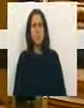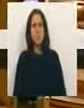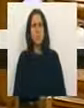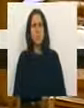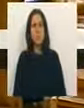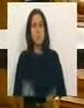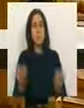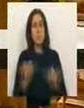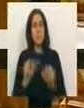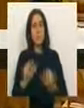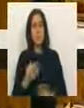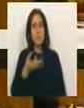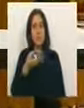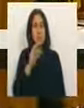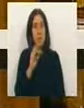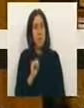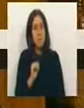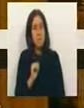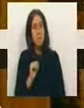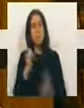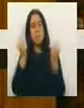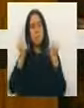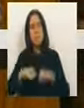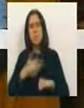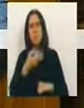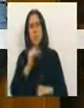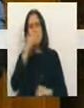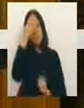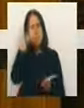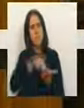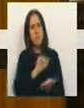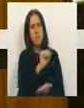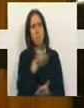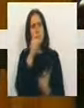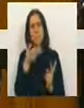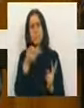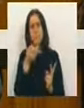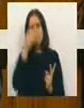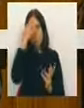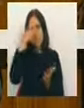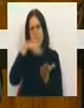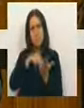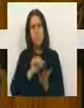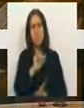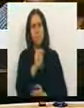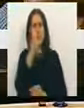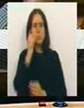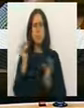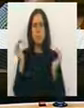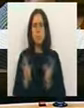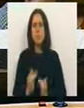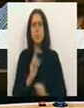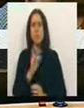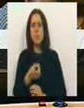só acordaram com o ps na oposição do ps não a vossa posição menos do que isso entre os